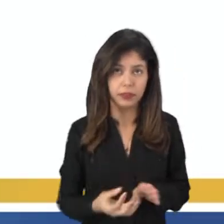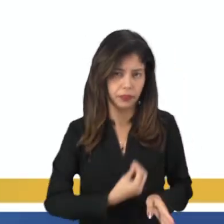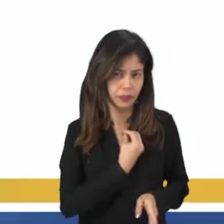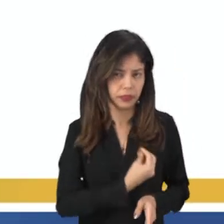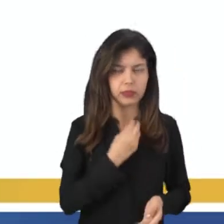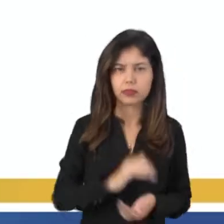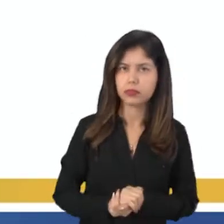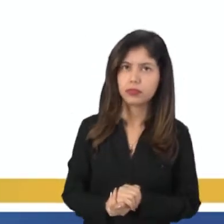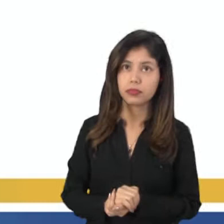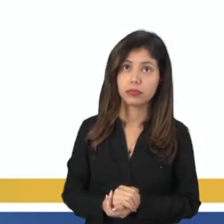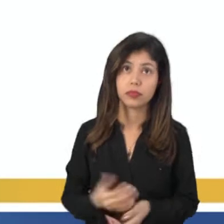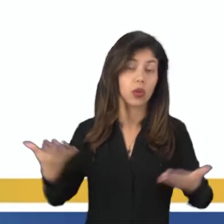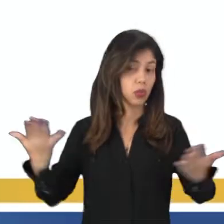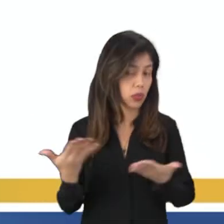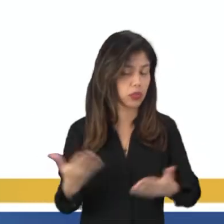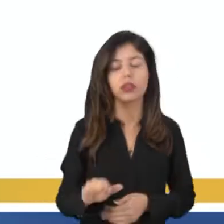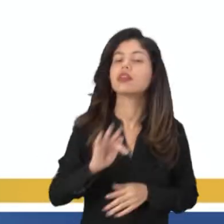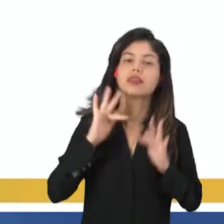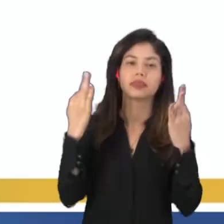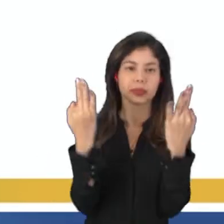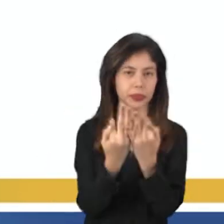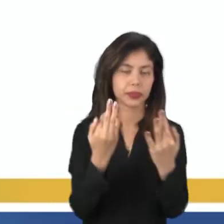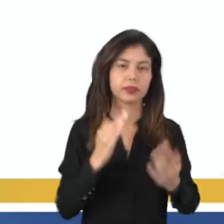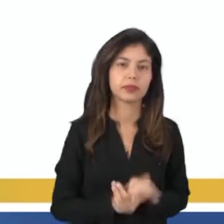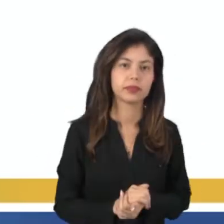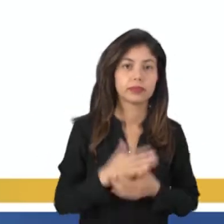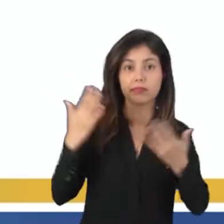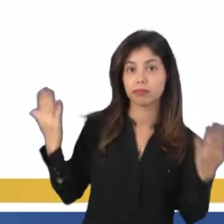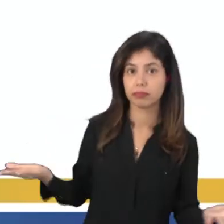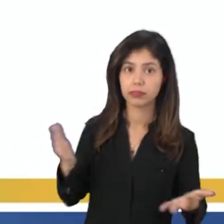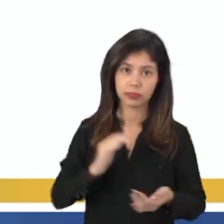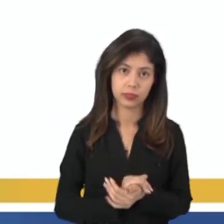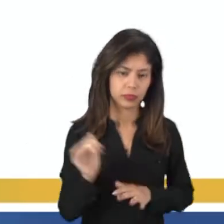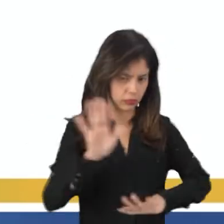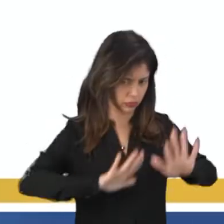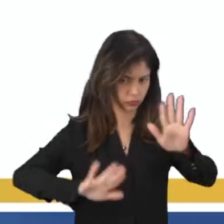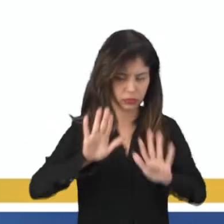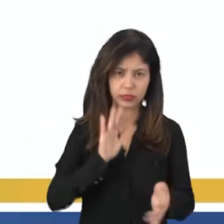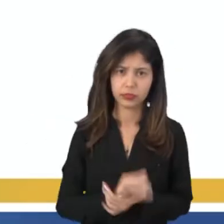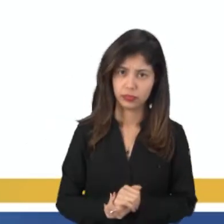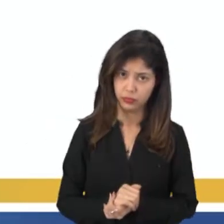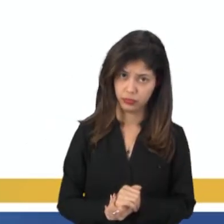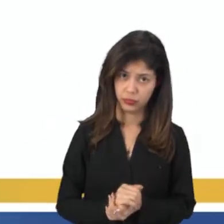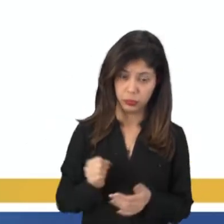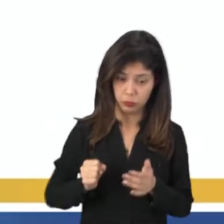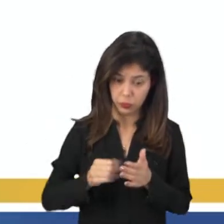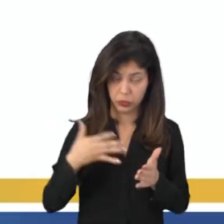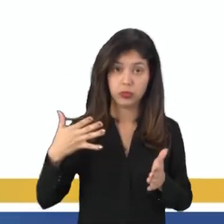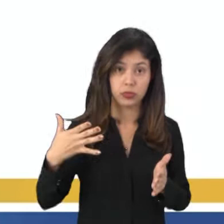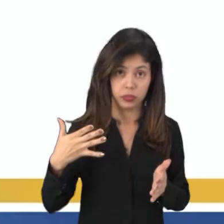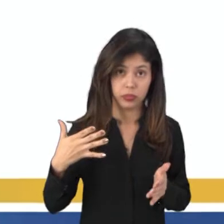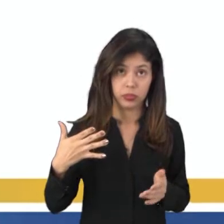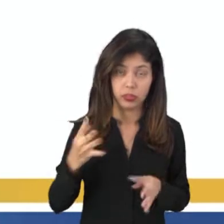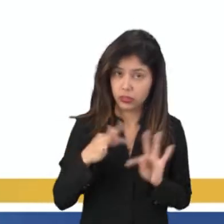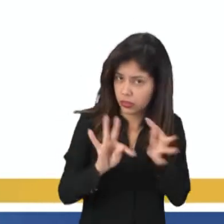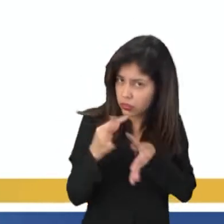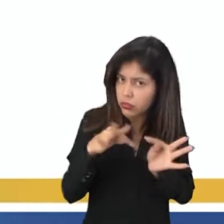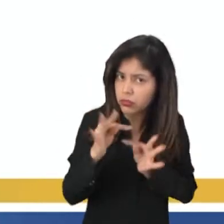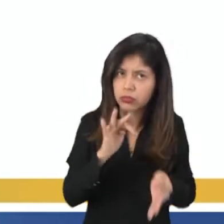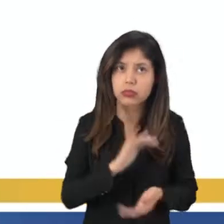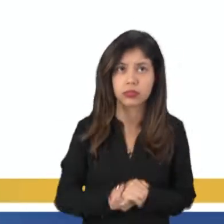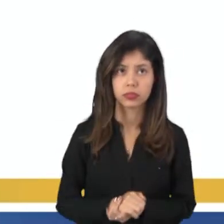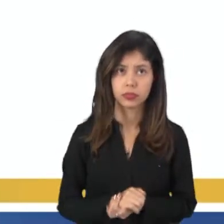vivenciados atualmente nas famílias. Então, cuidados com o excesso de